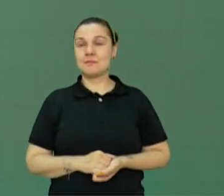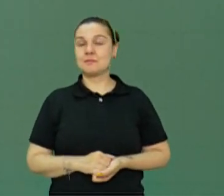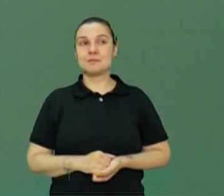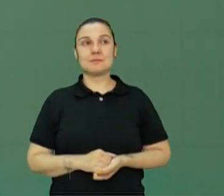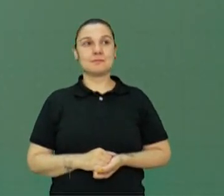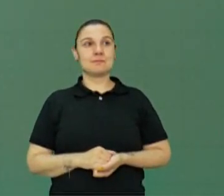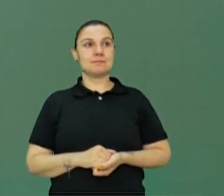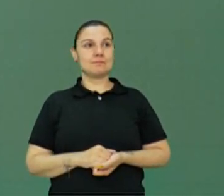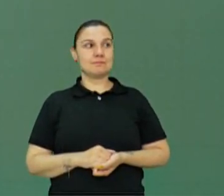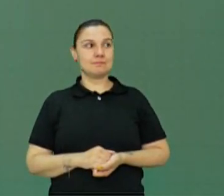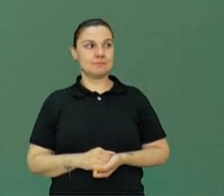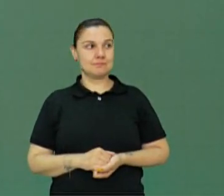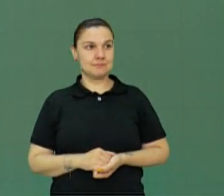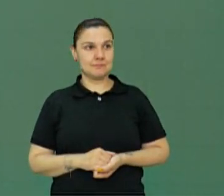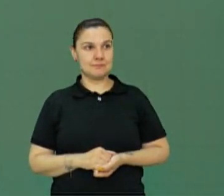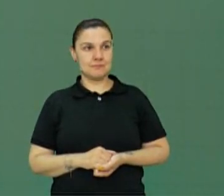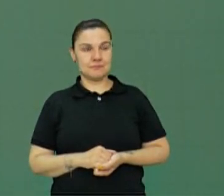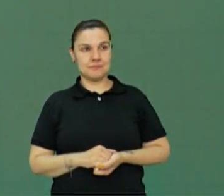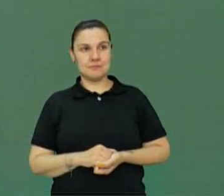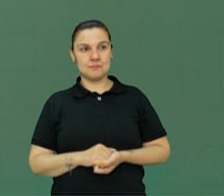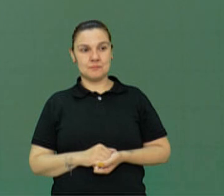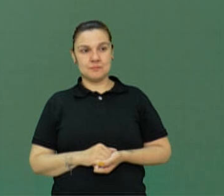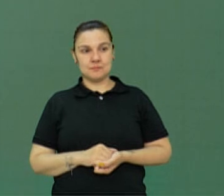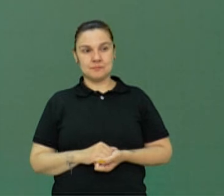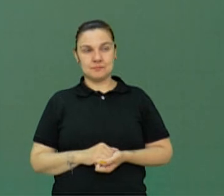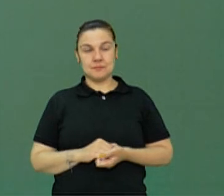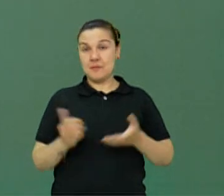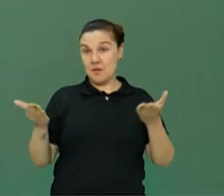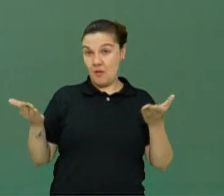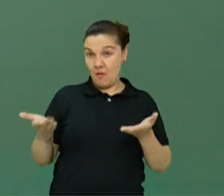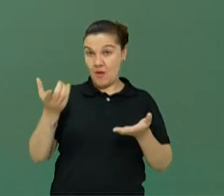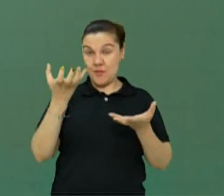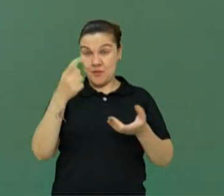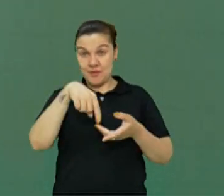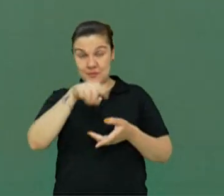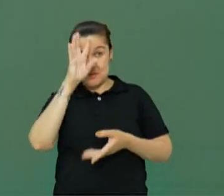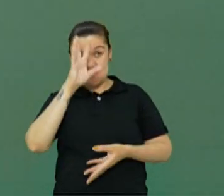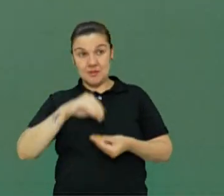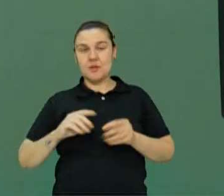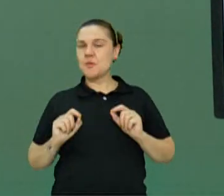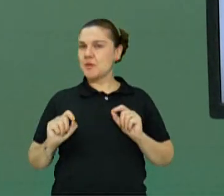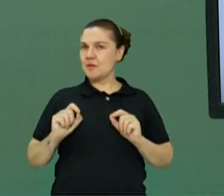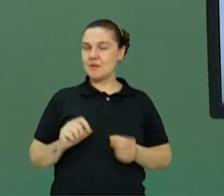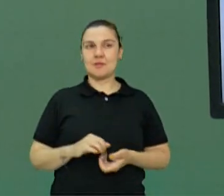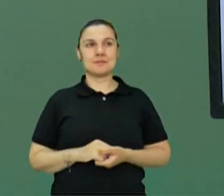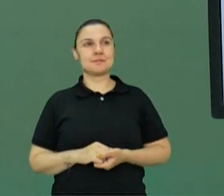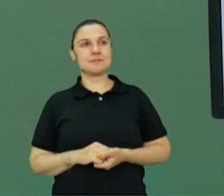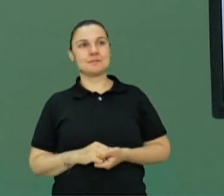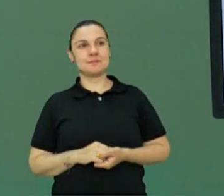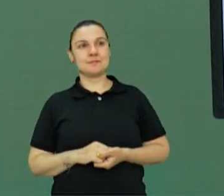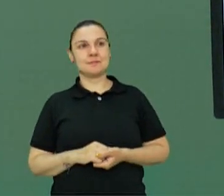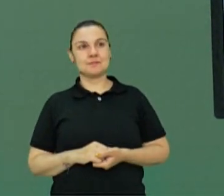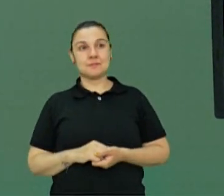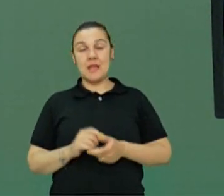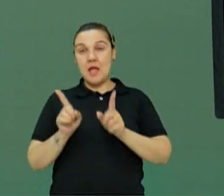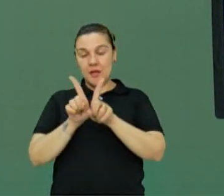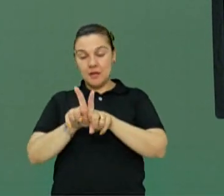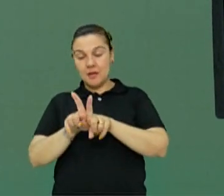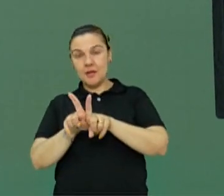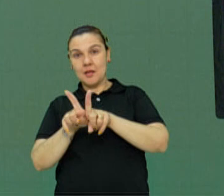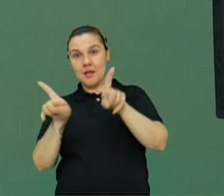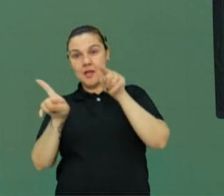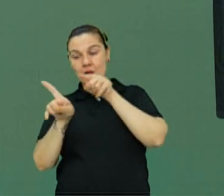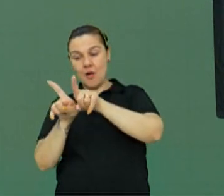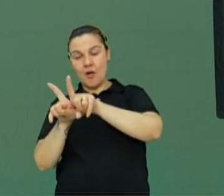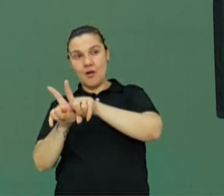atual. Uma outra condição que eu gostaria que vocês entendessem é que essa inserção que existe